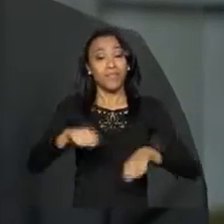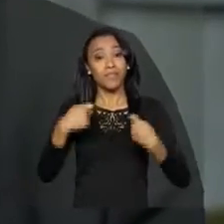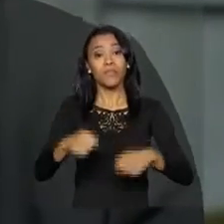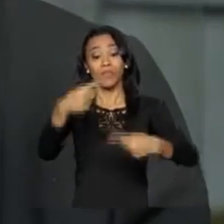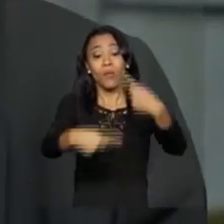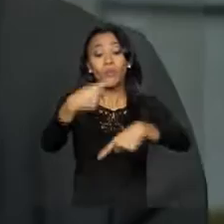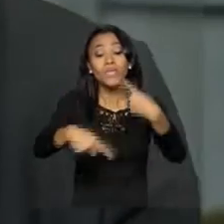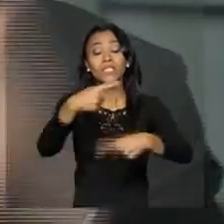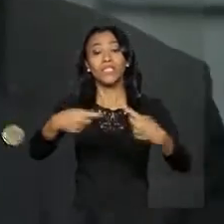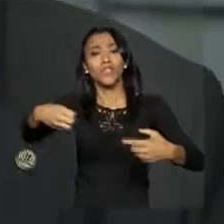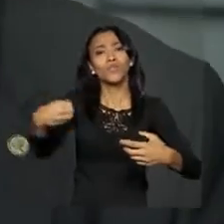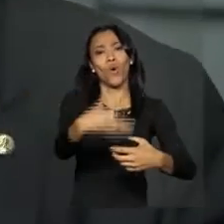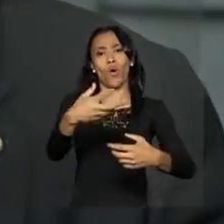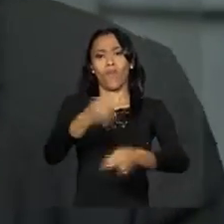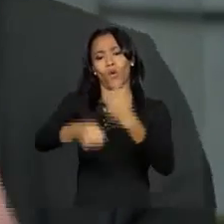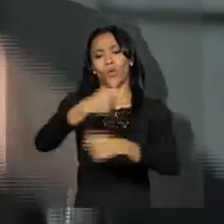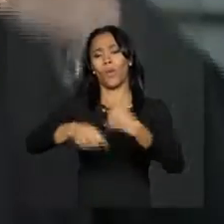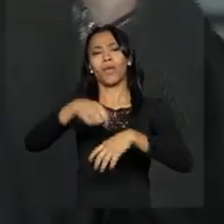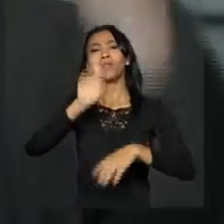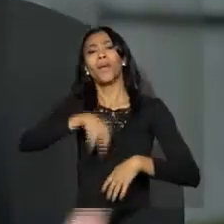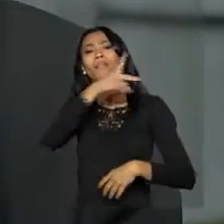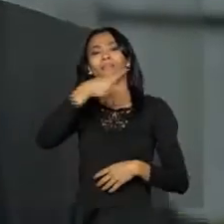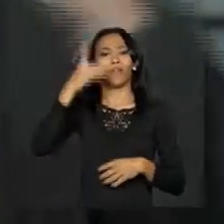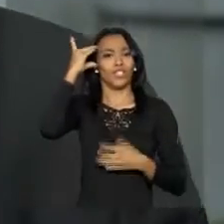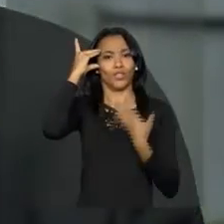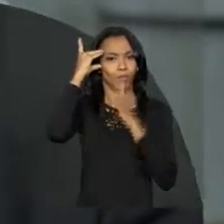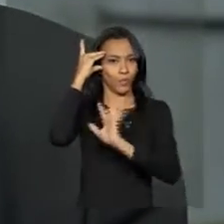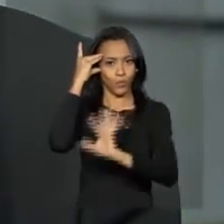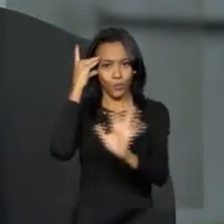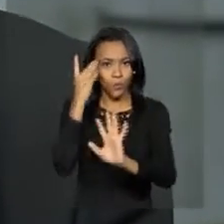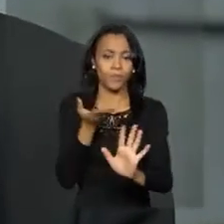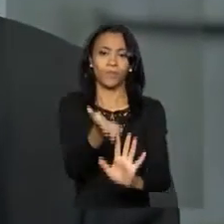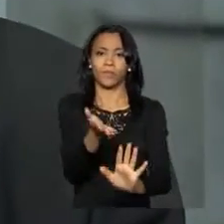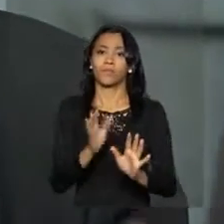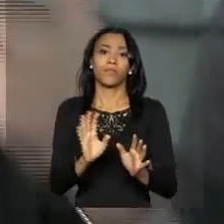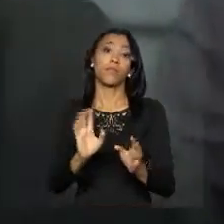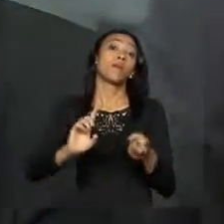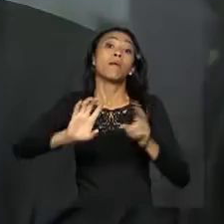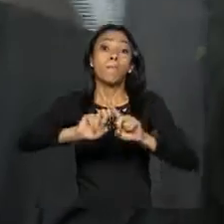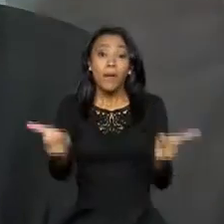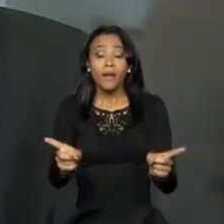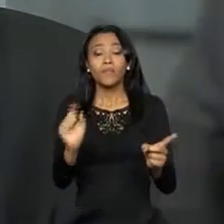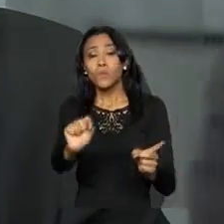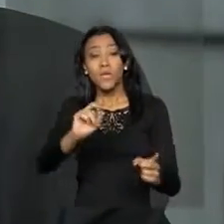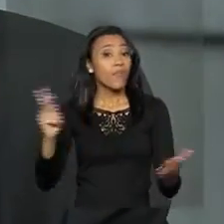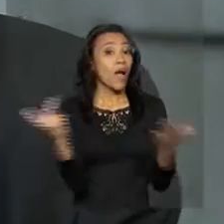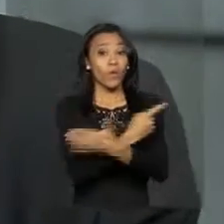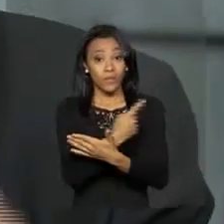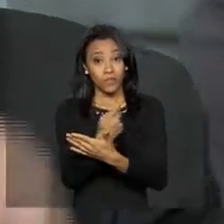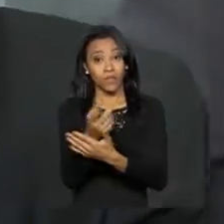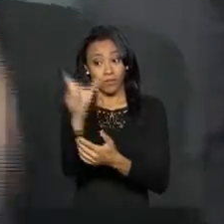política econômica nova, que não é nem a da Dilma, que deve ser repudiada por ser neoliberal, mas o que virá com o